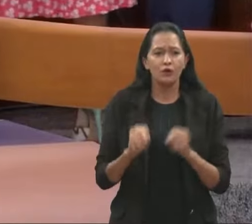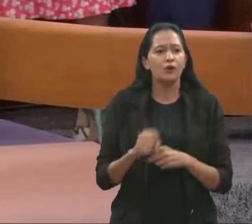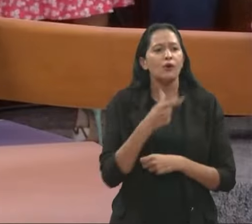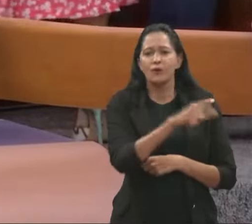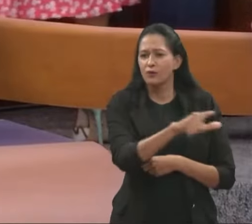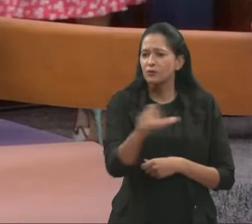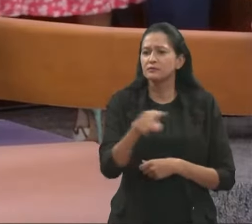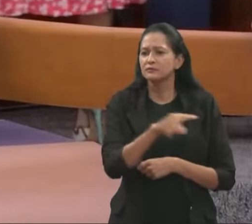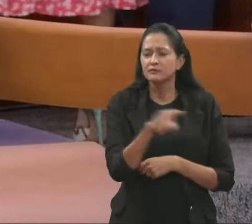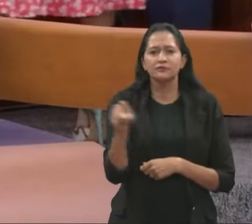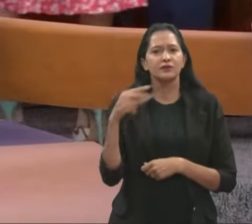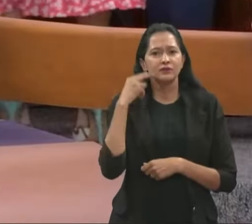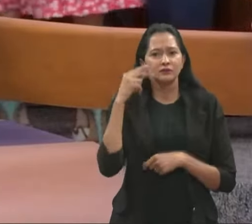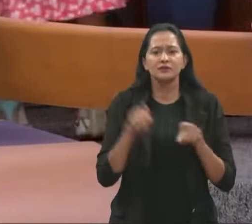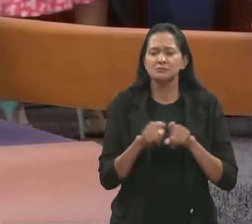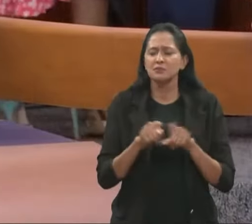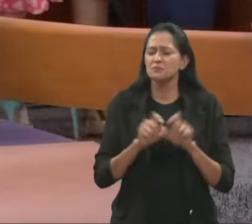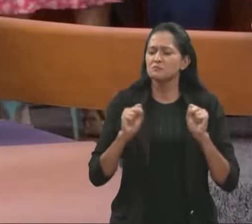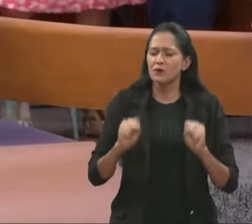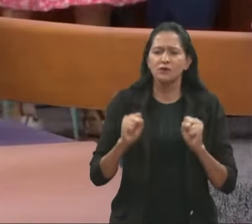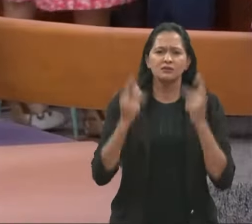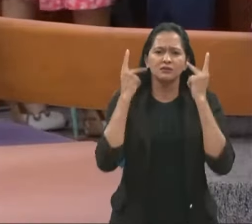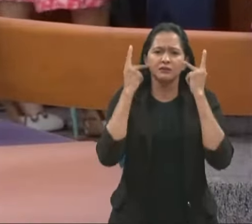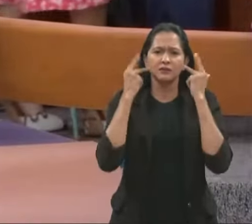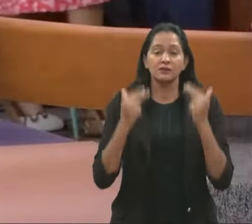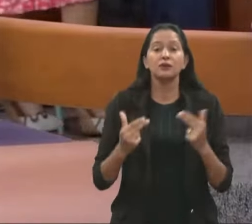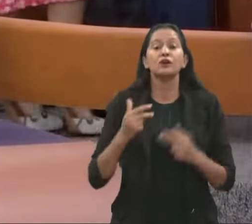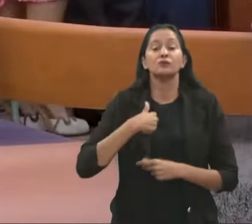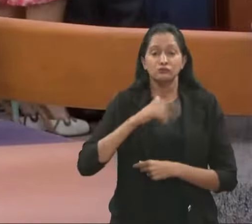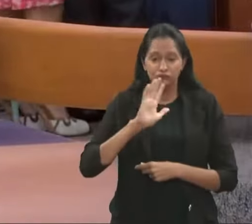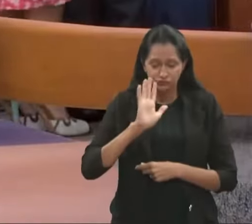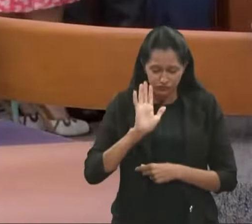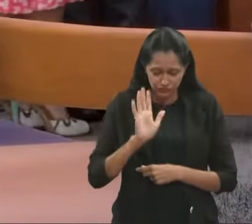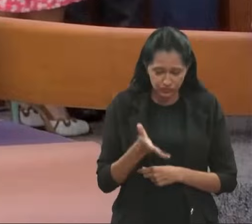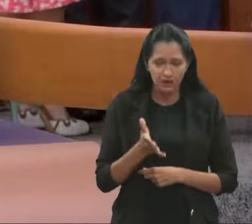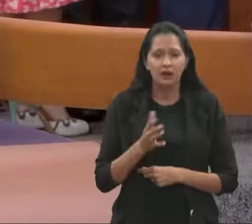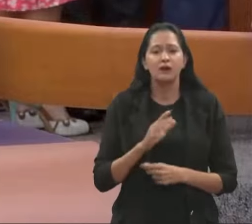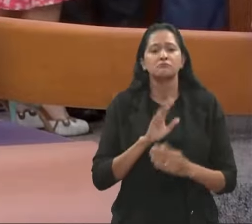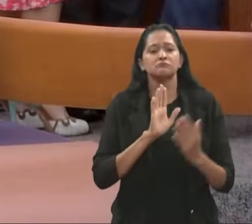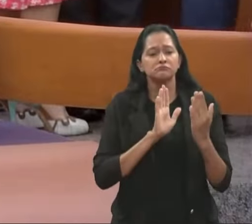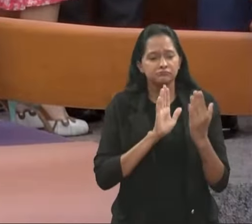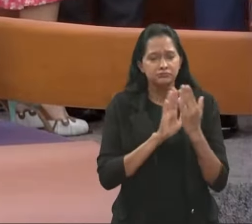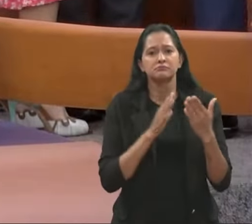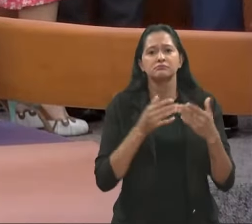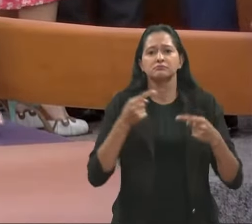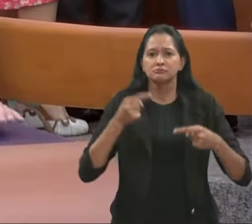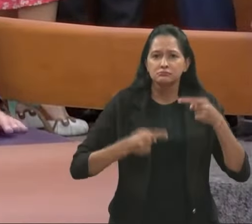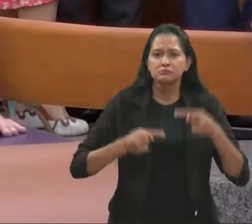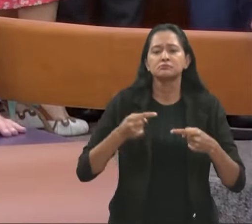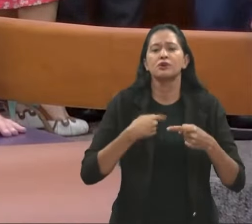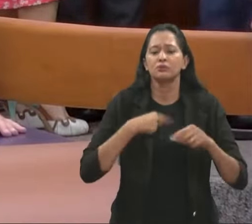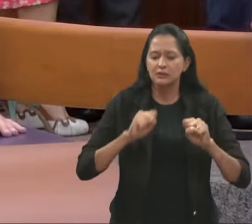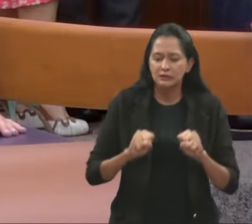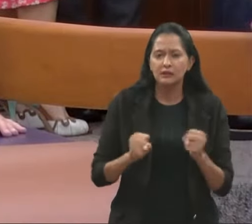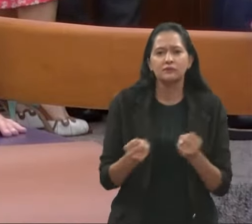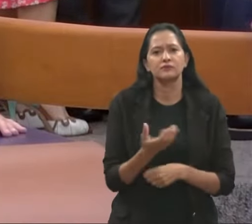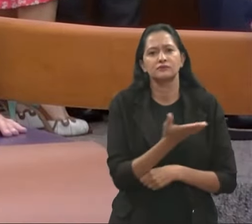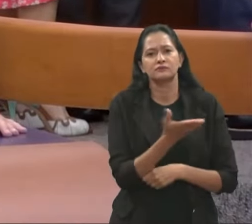peito, em várias audiências eu ouvi e vi, defendendo a categoria de